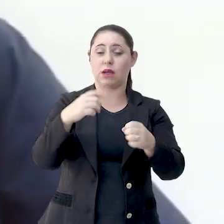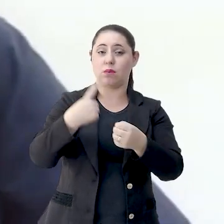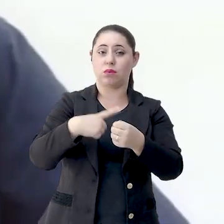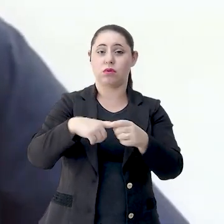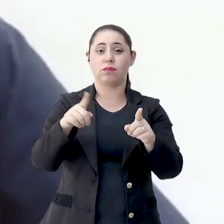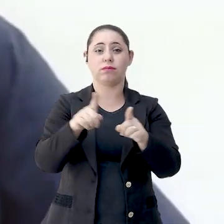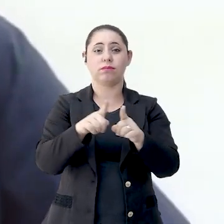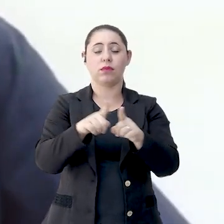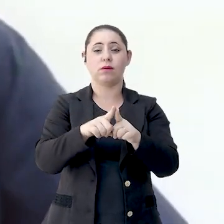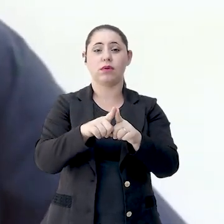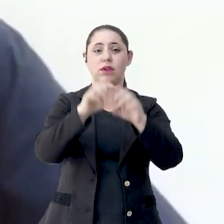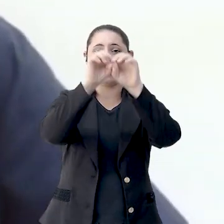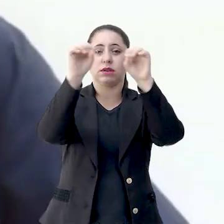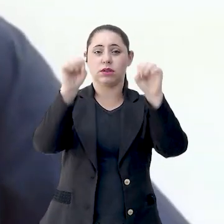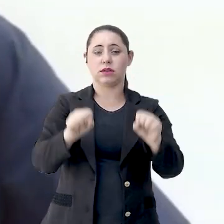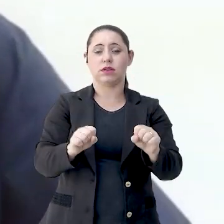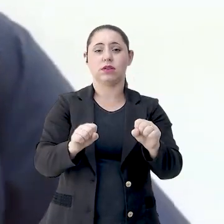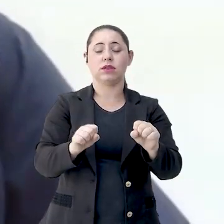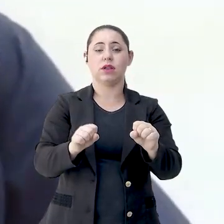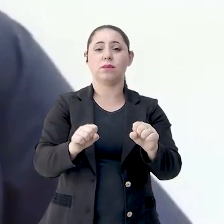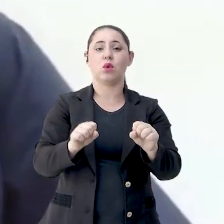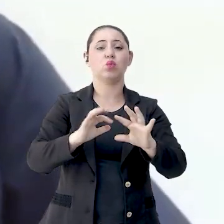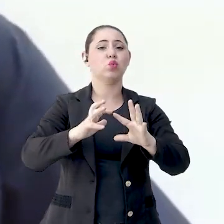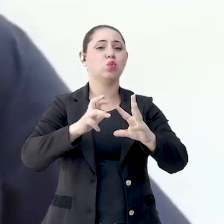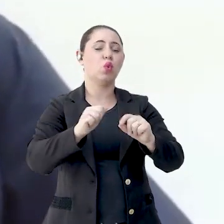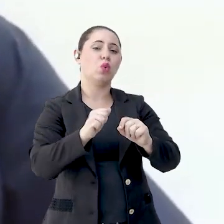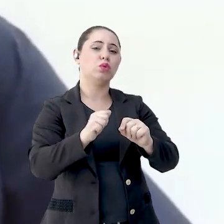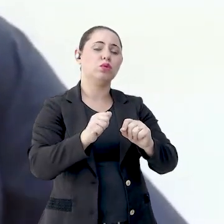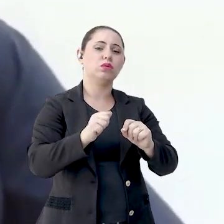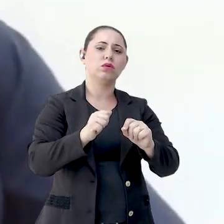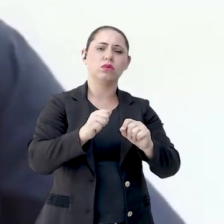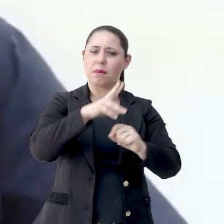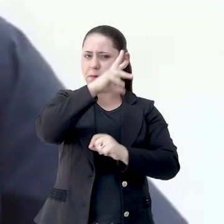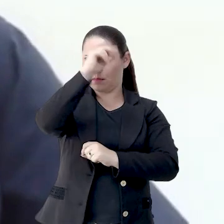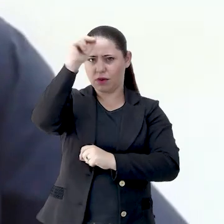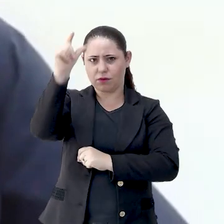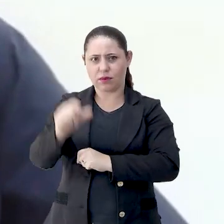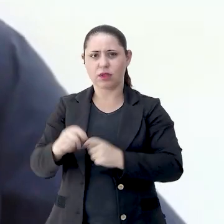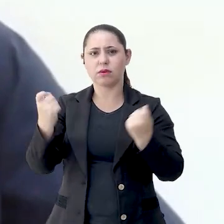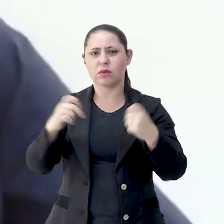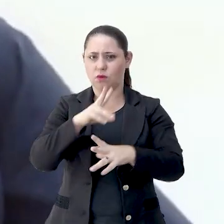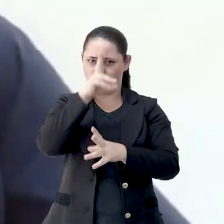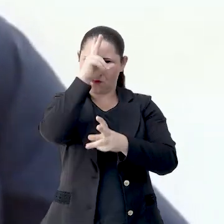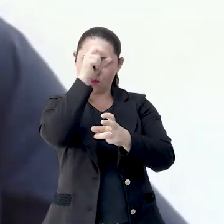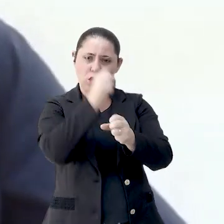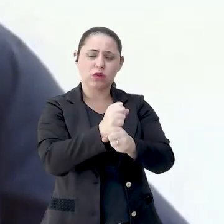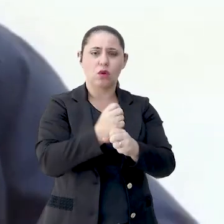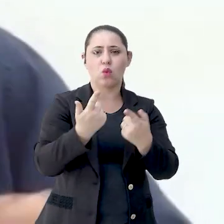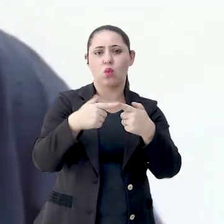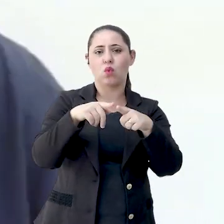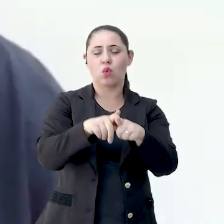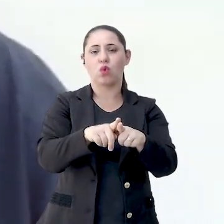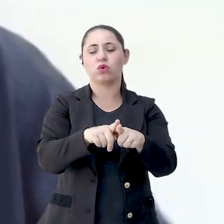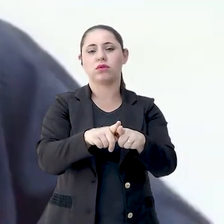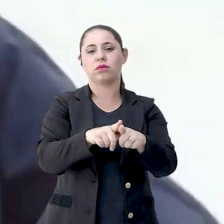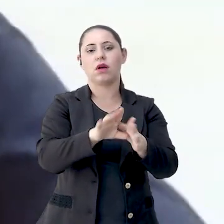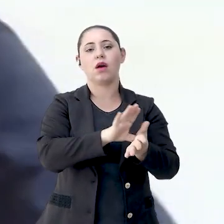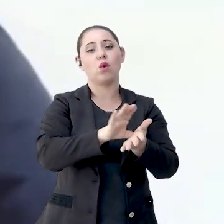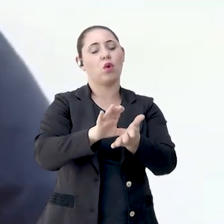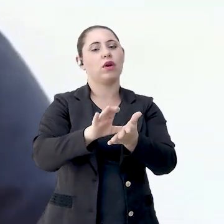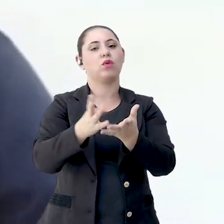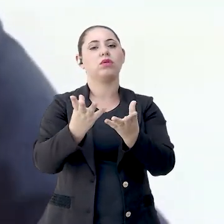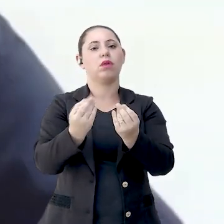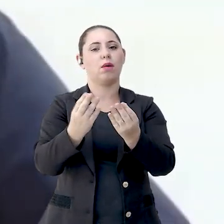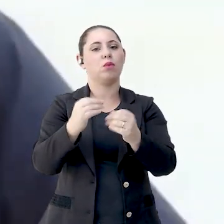sistemas de inspeção consorciados. Então, todos os prefeitos devem fortalecer os seus consórcios, porque muitos dos recursos, seja através do